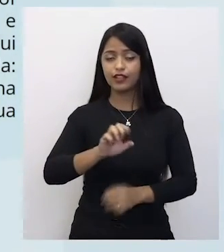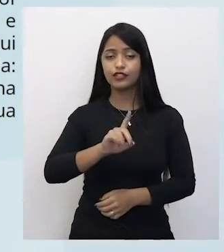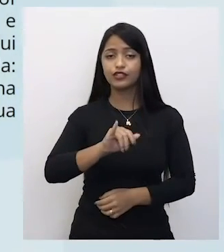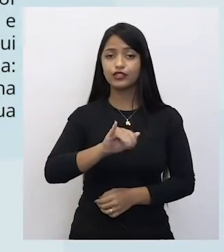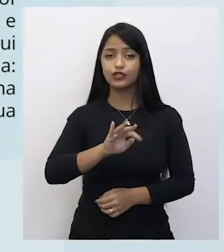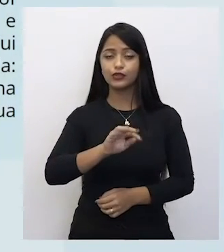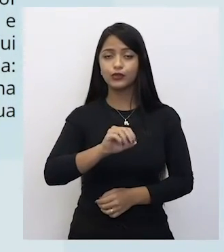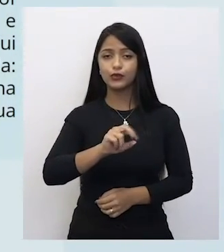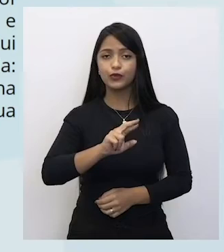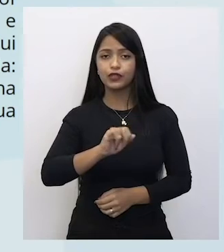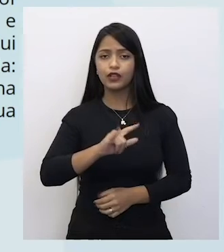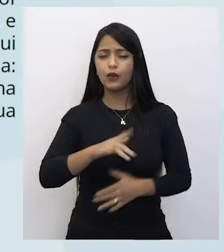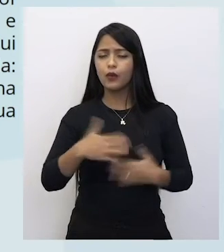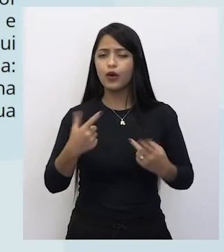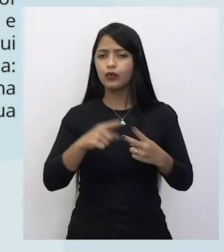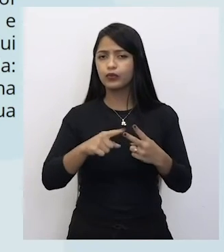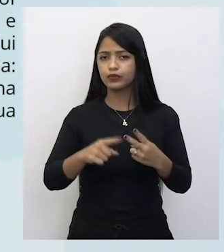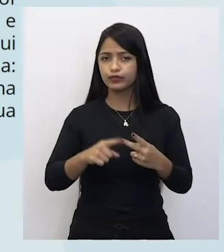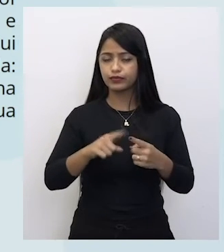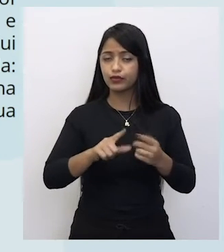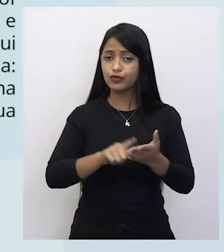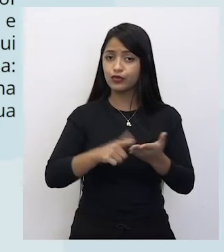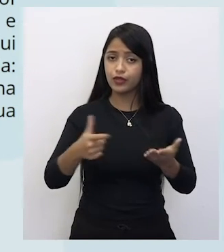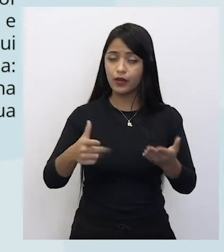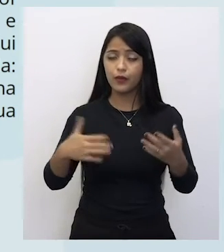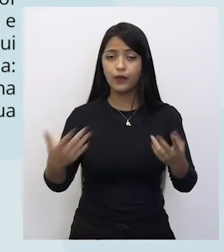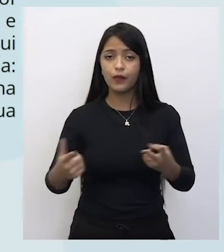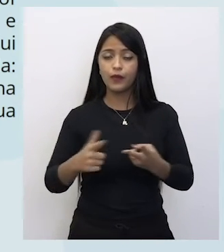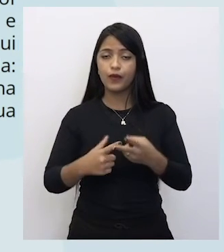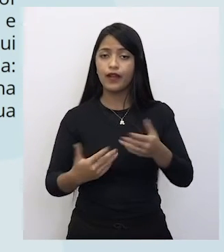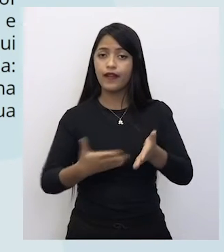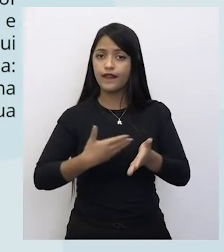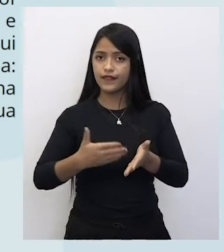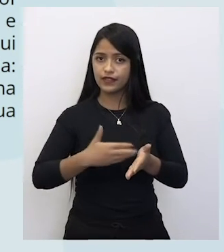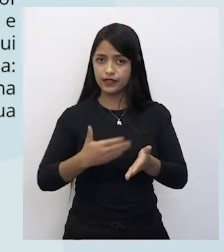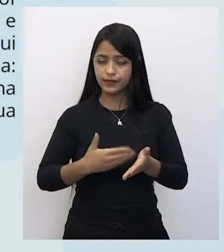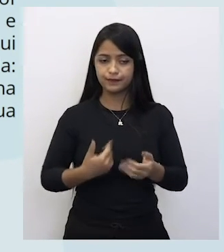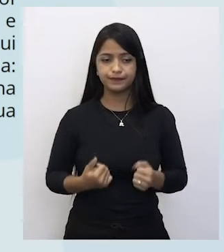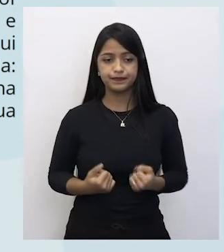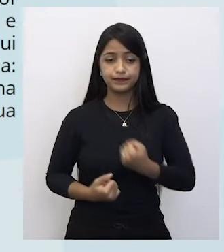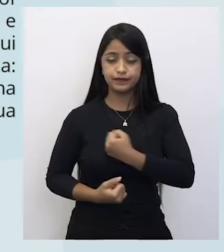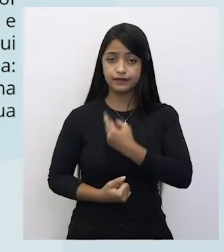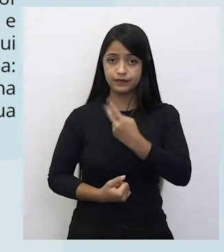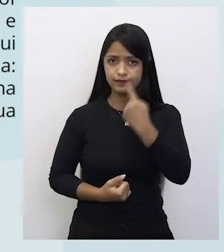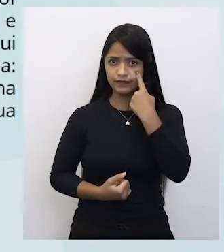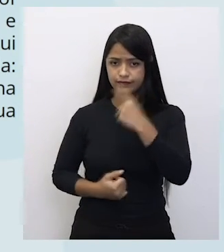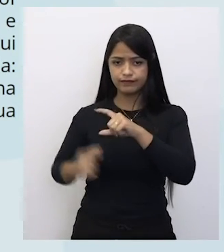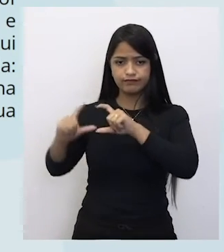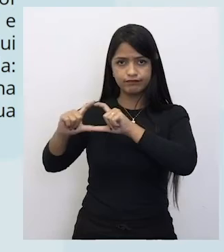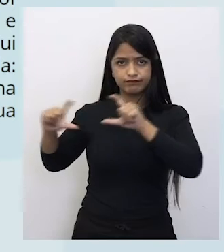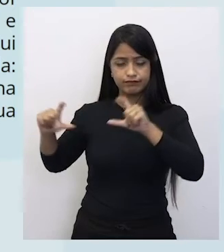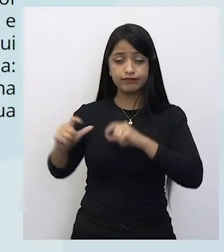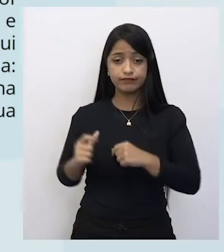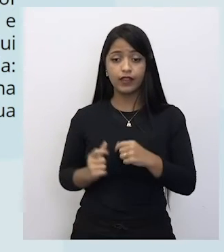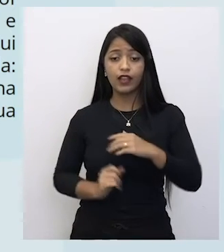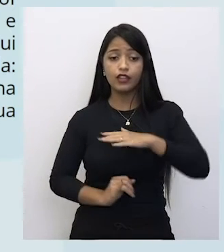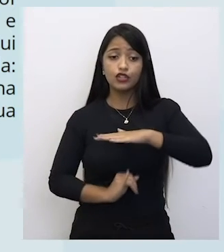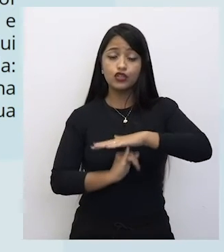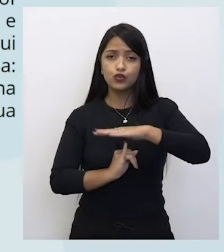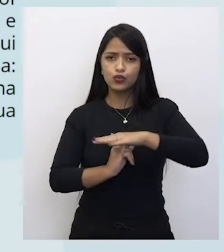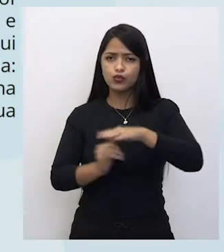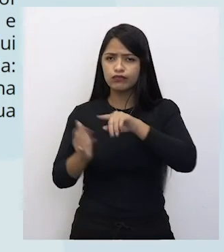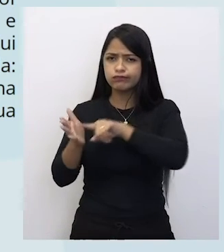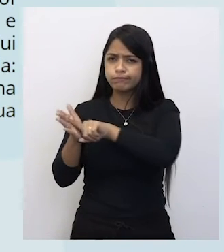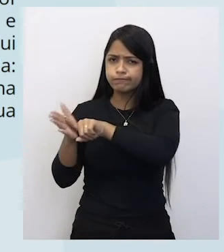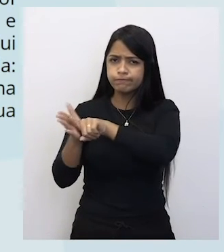editorial de que suporte? Ele é de jornal ou ele é de revista? Aí, dois, releia o trecho. Pesquisas divulgadas recentemente